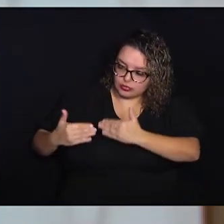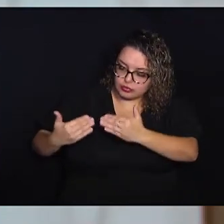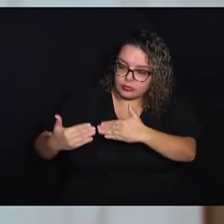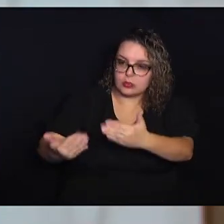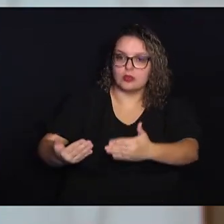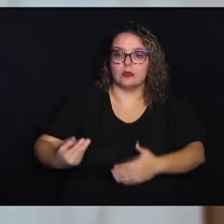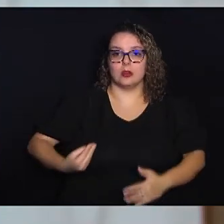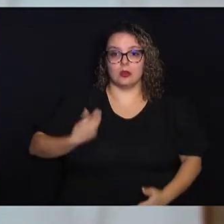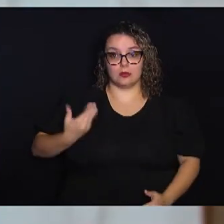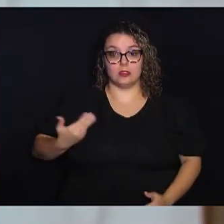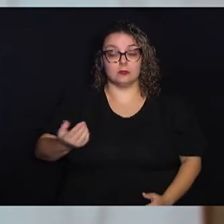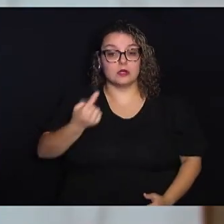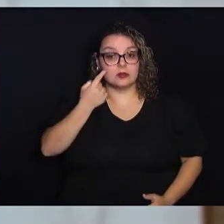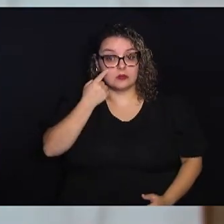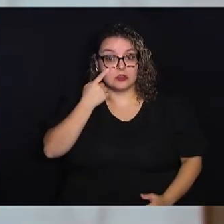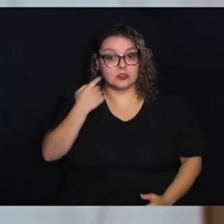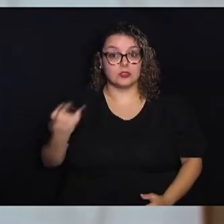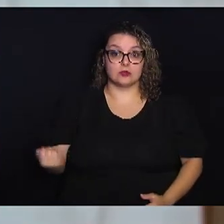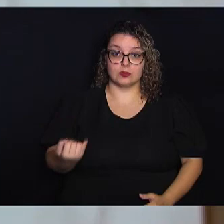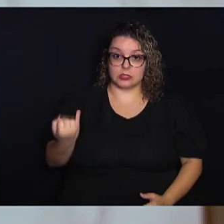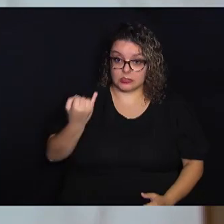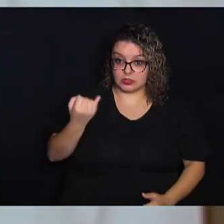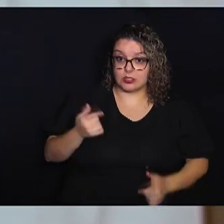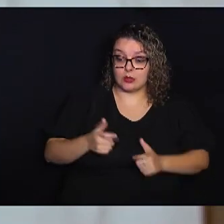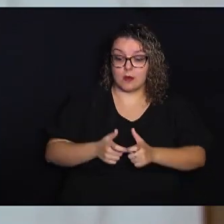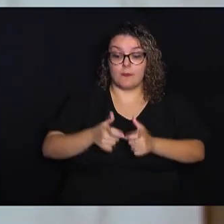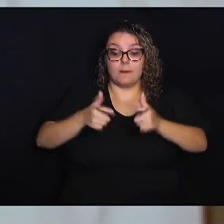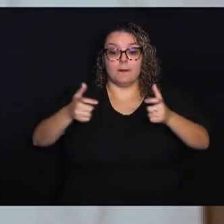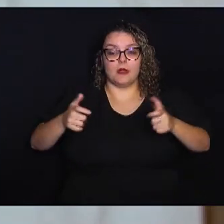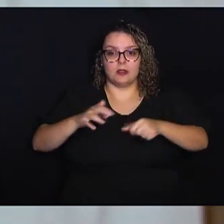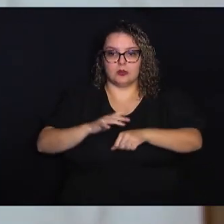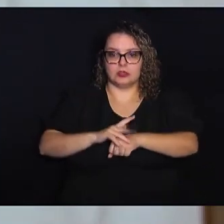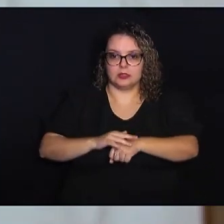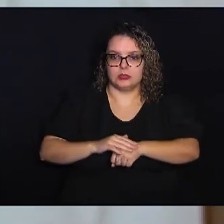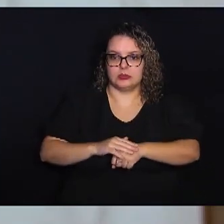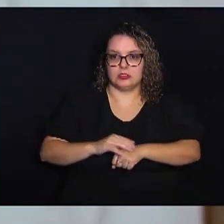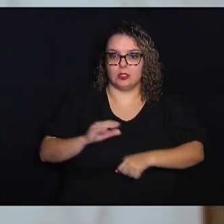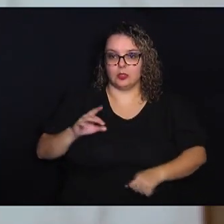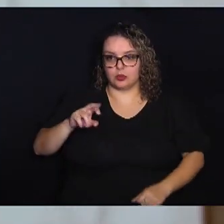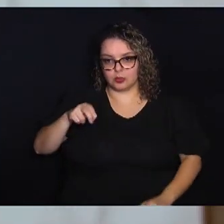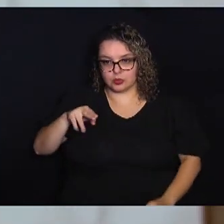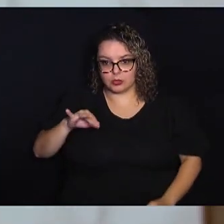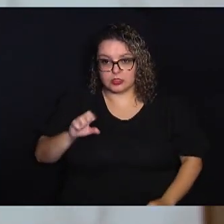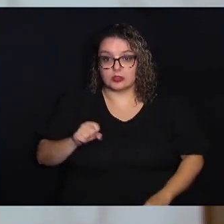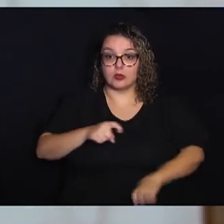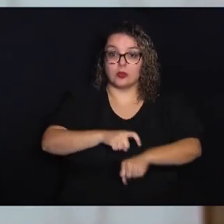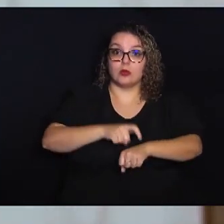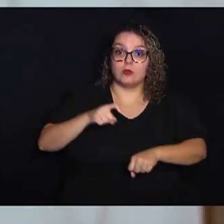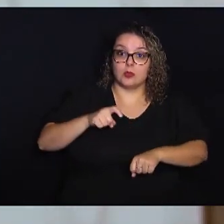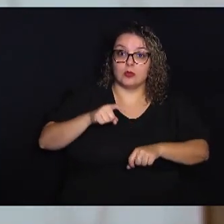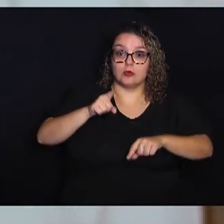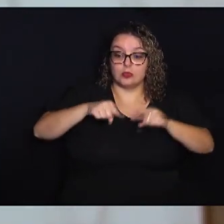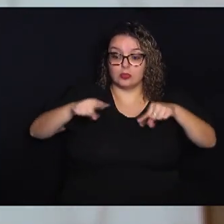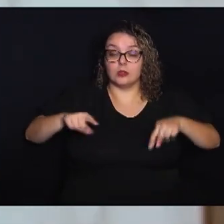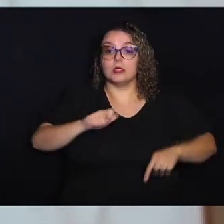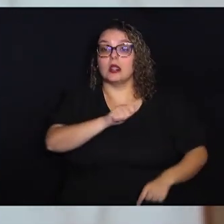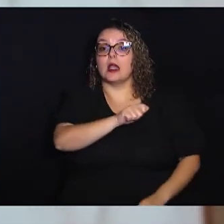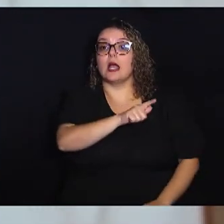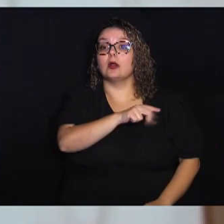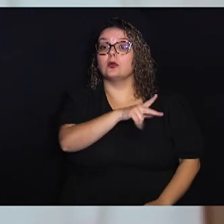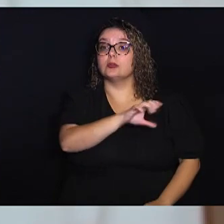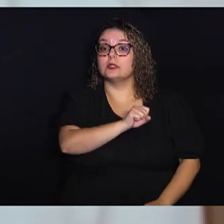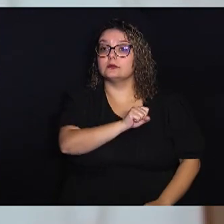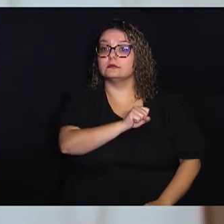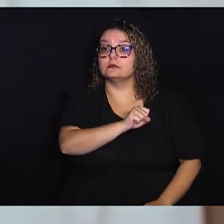tempo. Mas veja que interessante. A maioria das doenças crônicas, ela vai ter o seu momento que ela fica aguda.